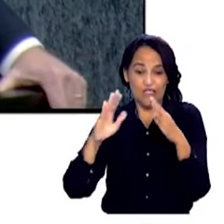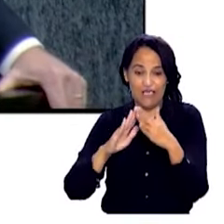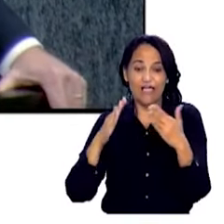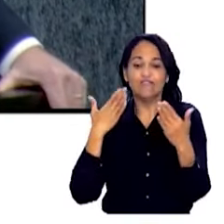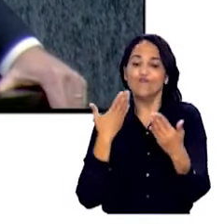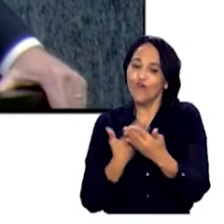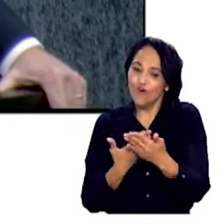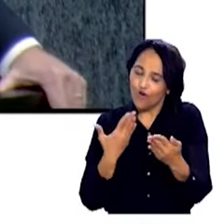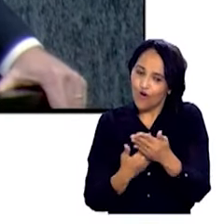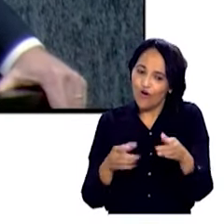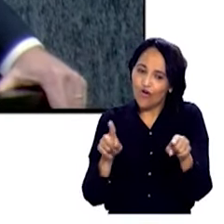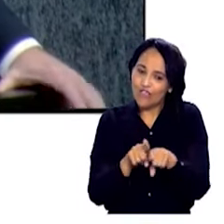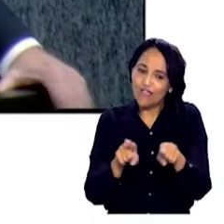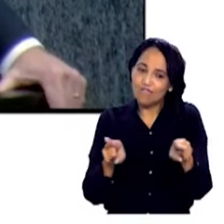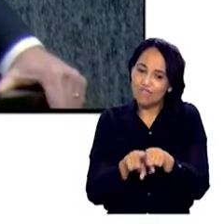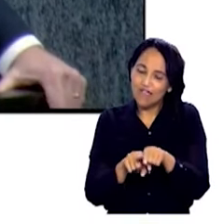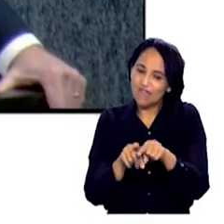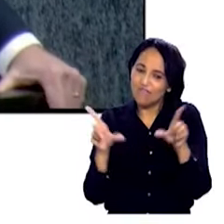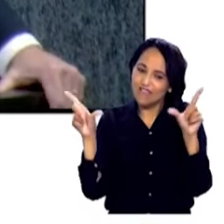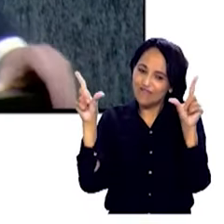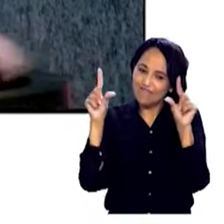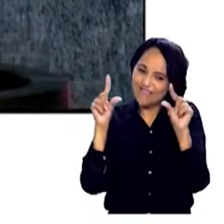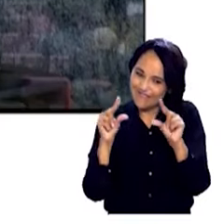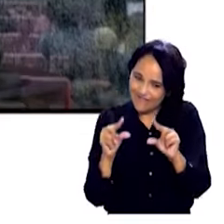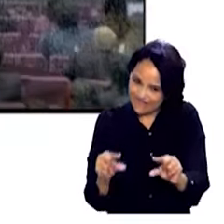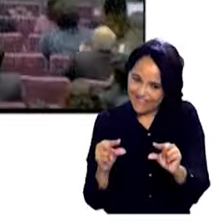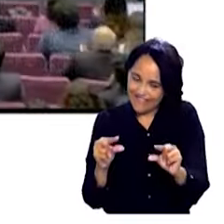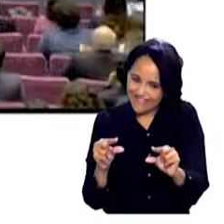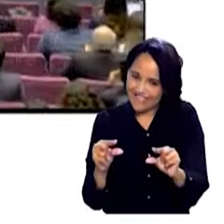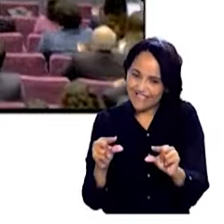me assola já há 17 anos muito